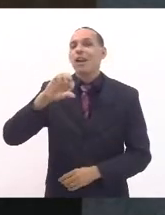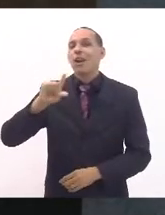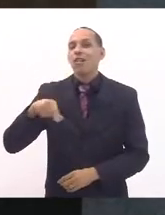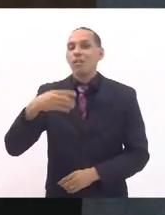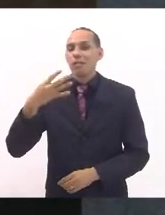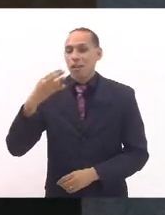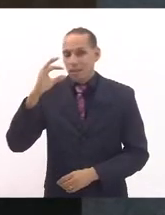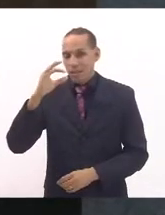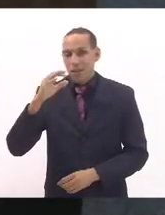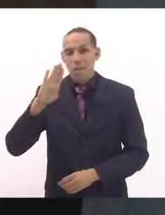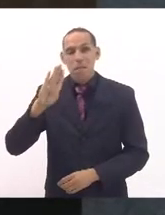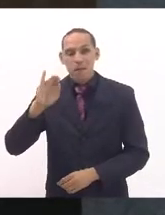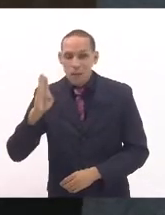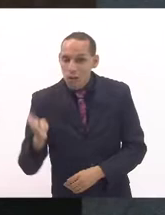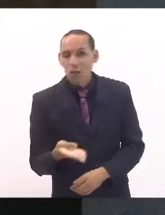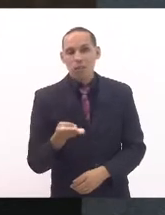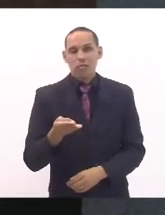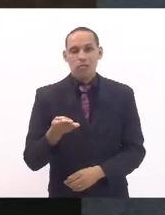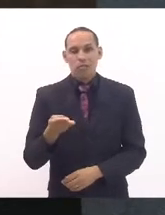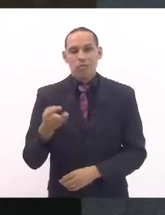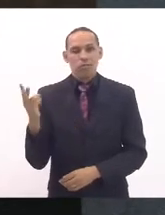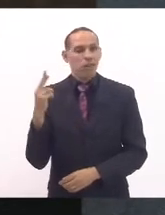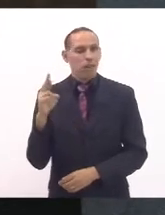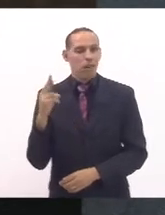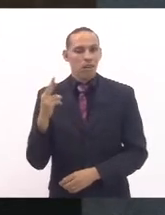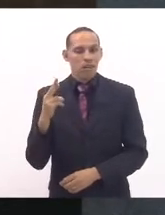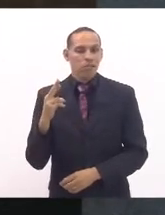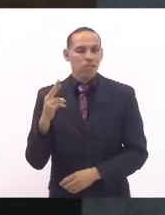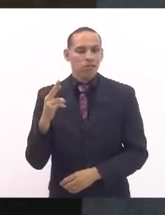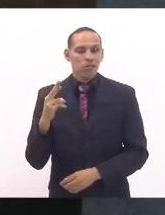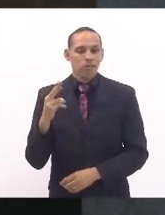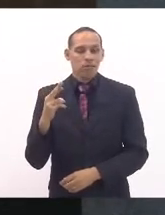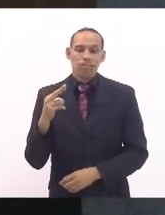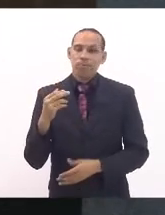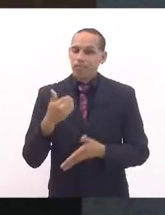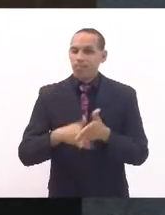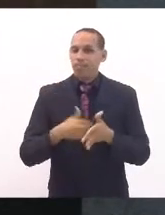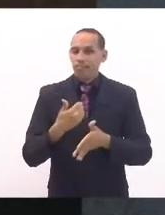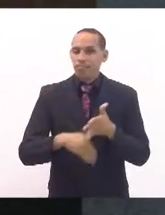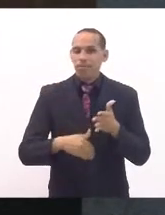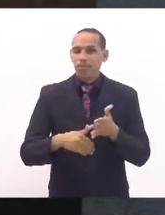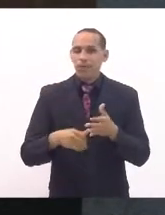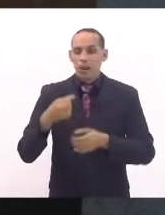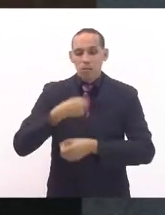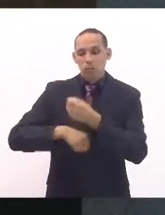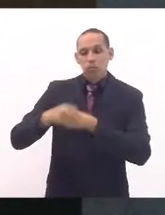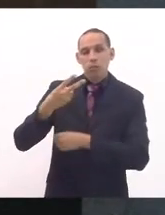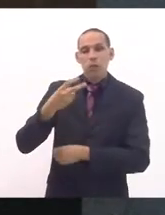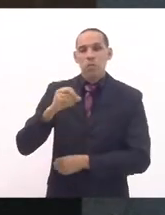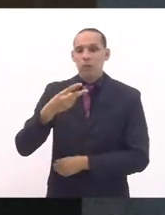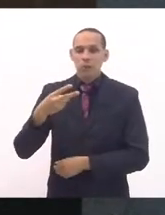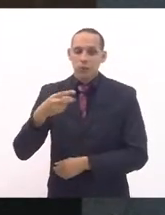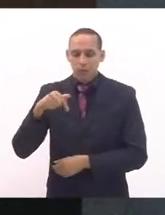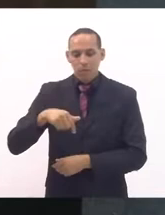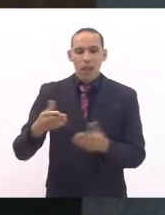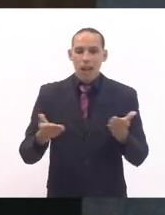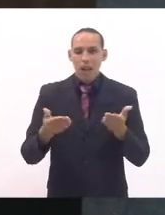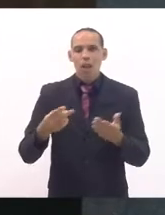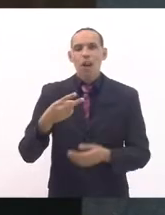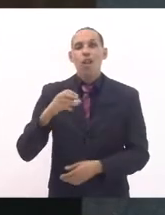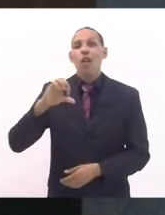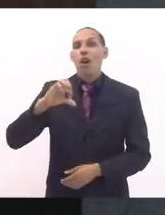19,4 bilhões de reais. Em 2022, era 9. Das duas,